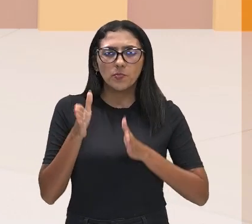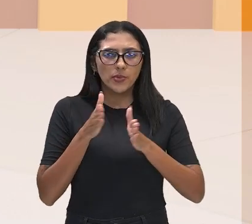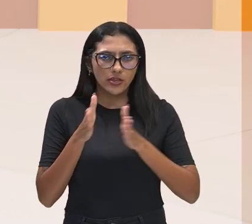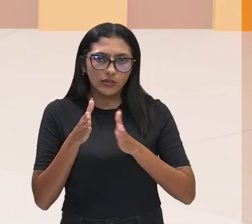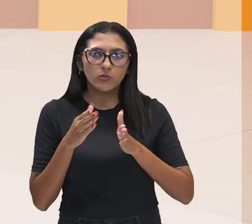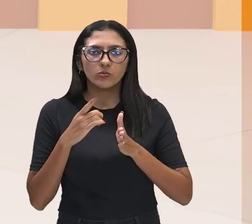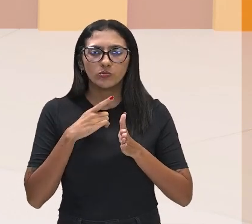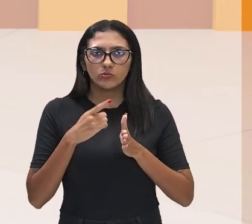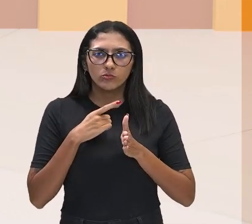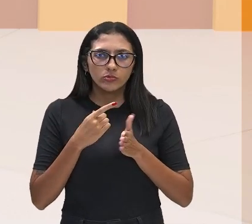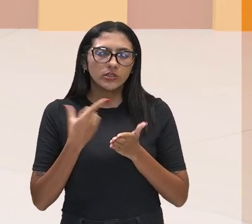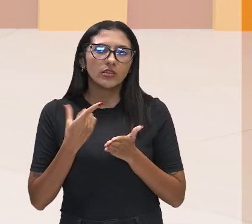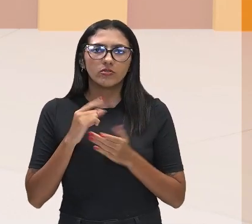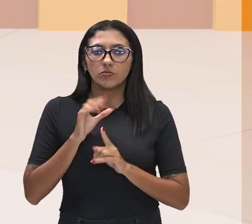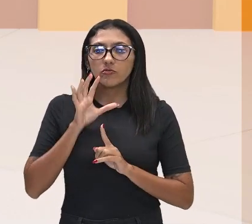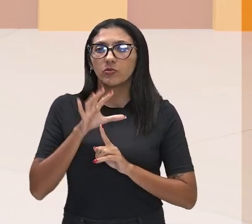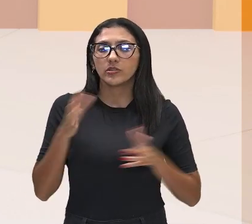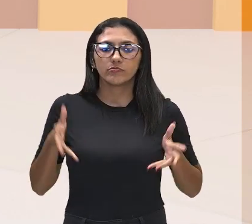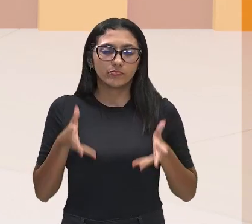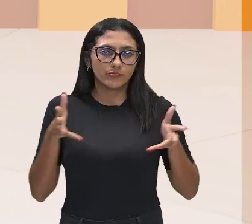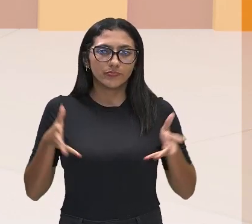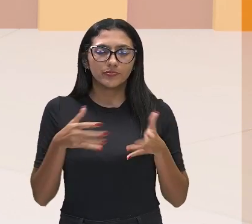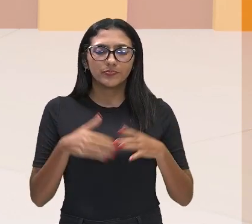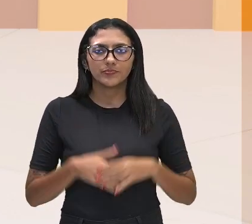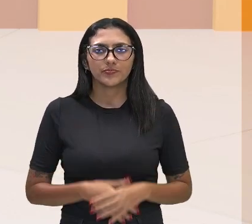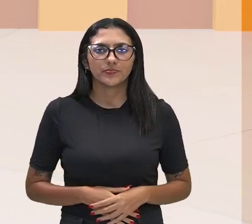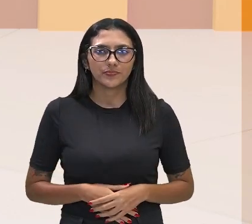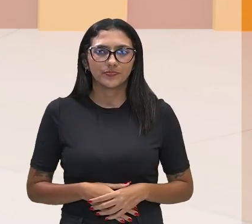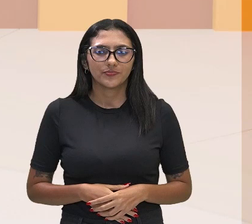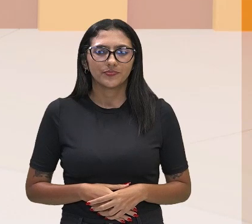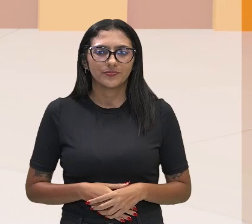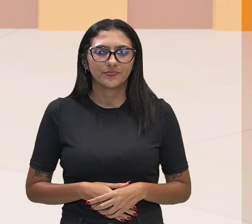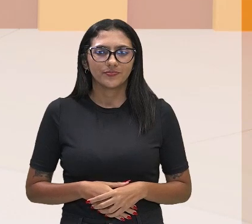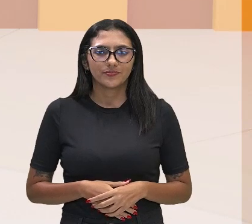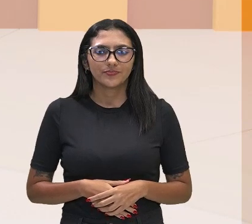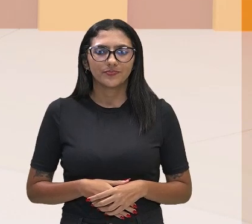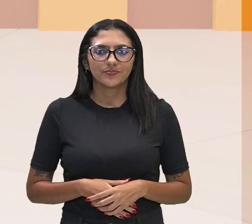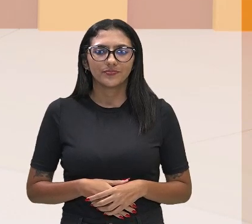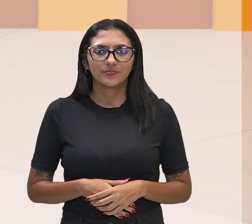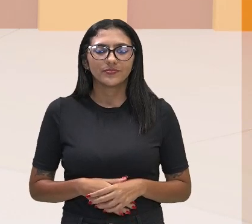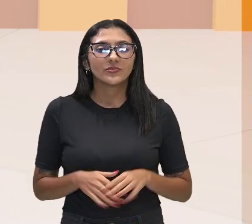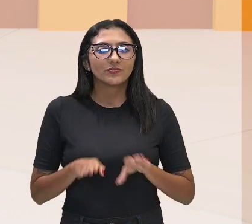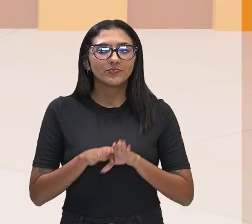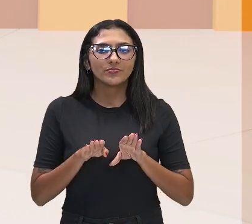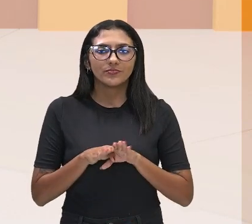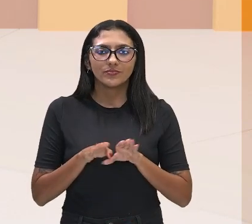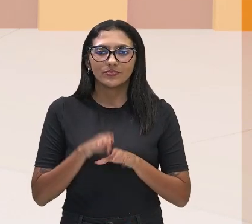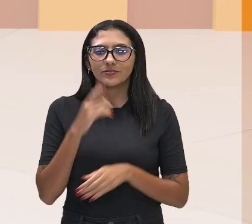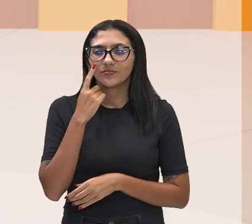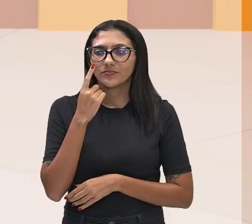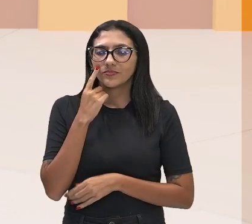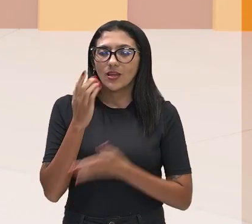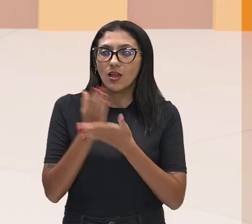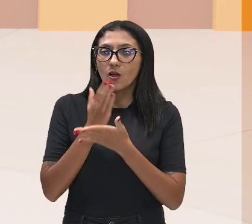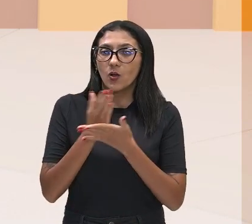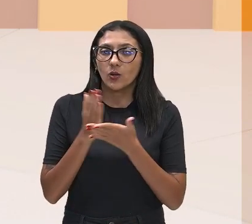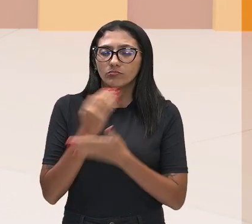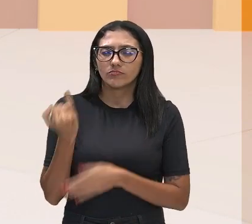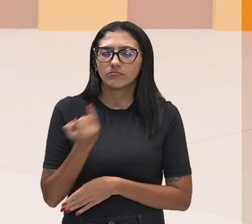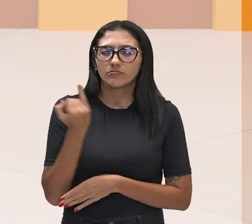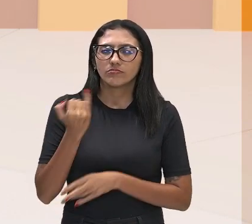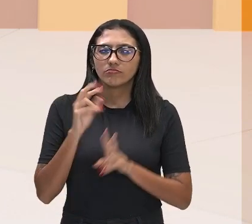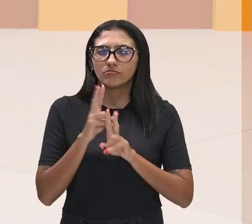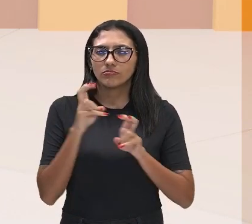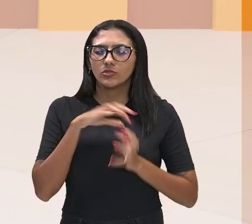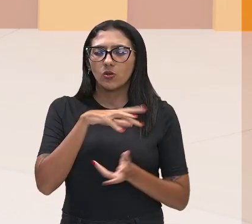ganhando propulsores ao longo do tempo. E vamos falar um pouquinho a mais sobre alguns pontos importantes sobre a globalização